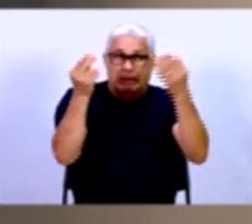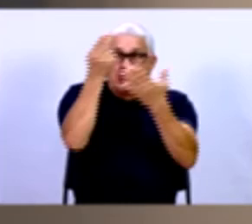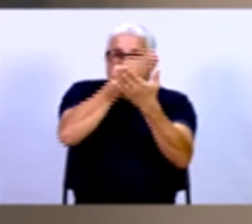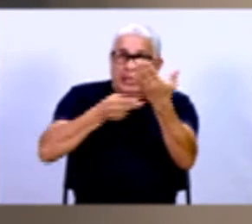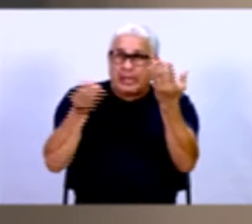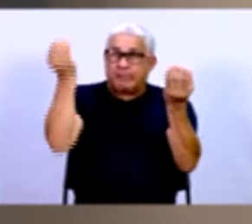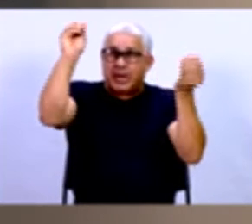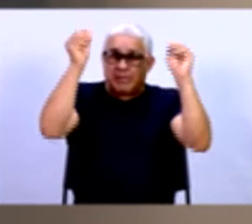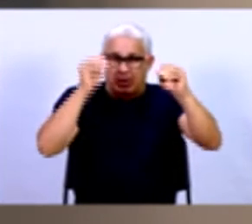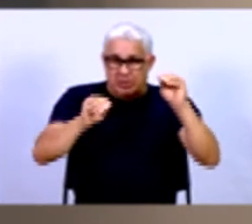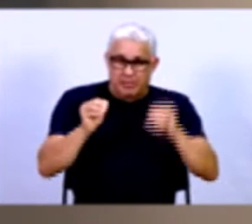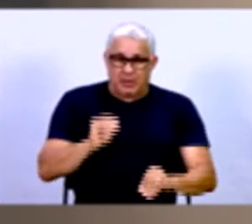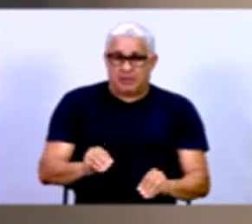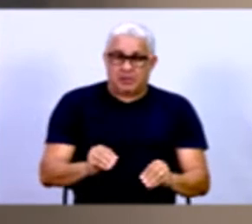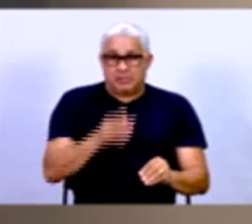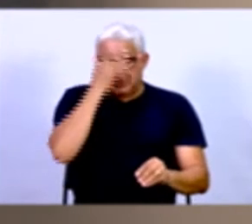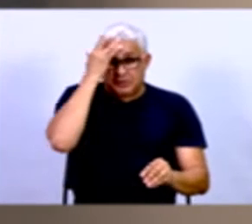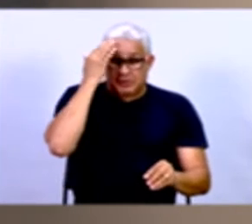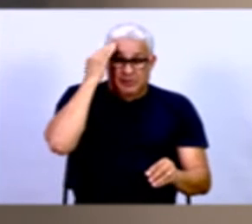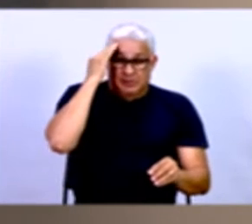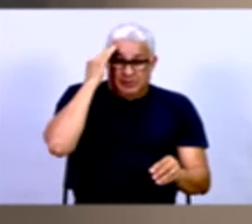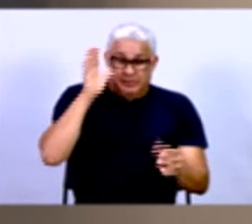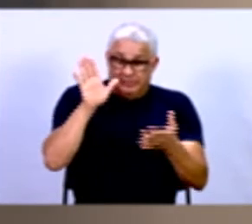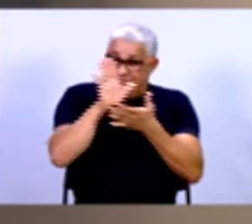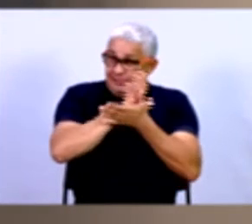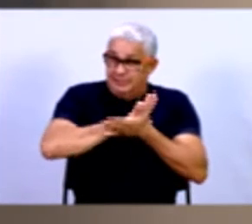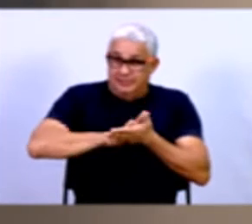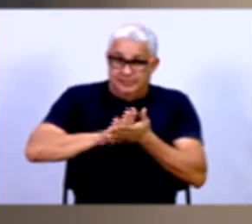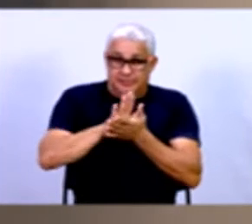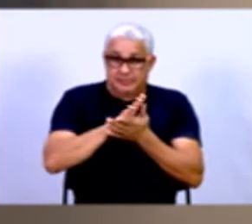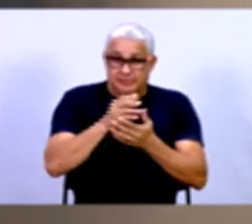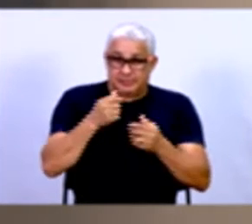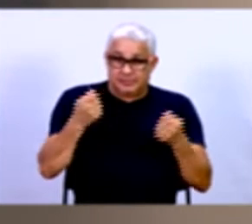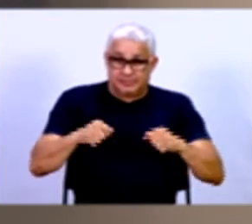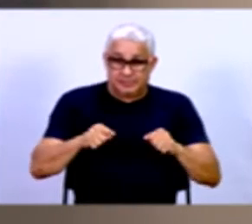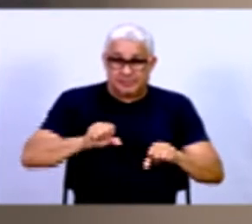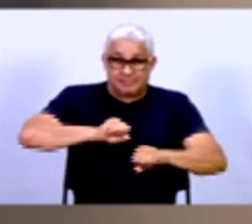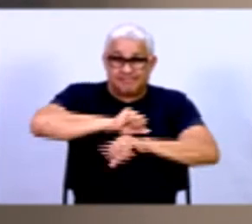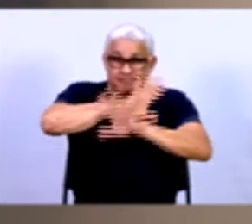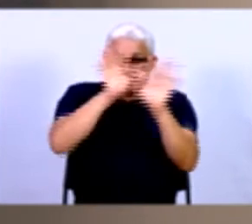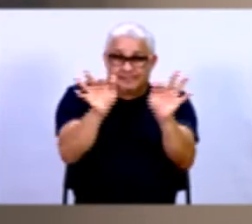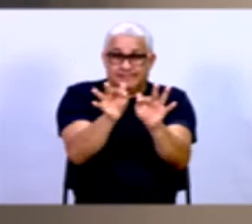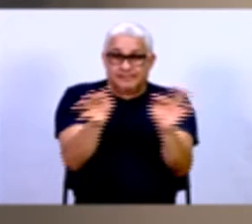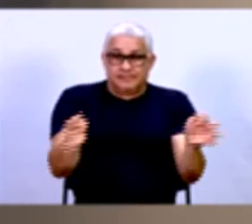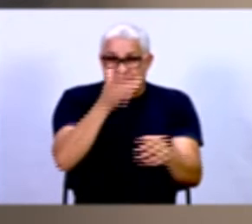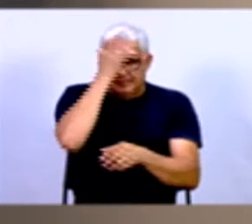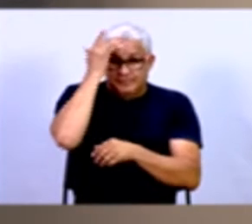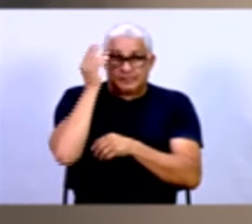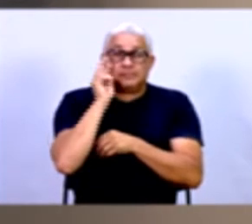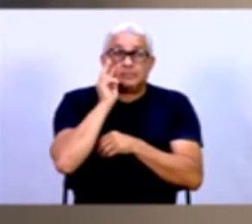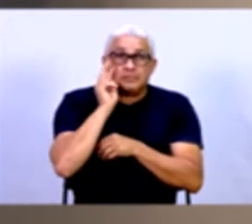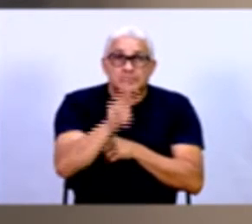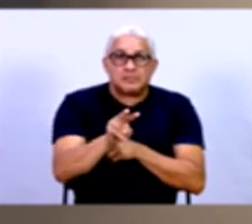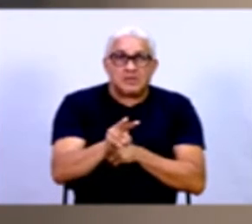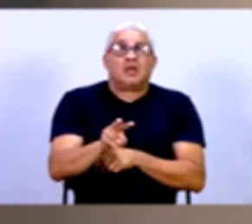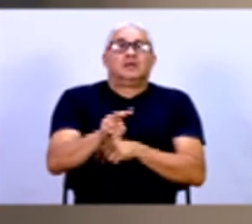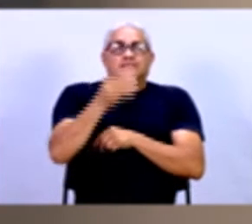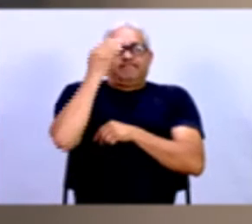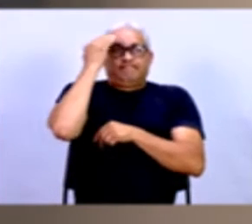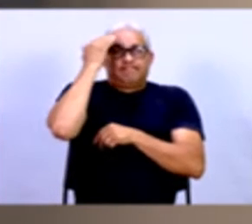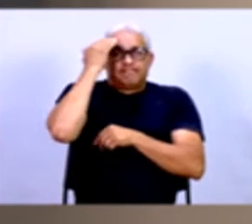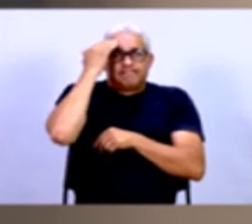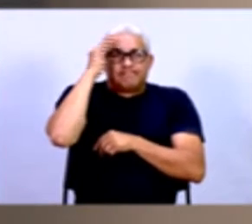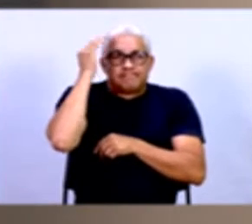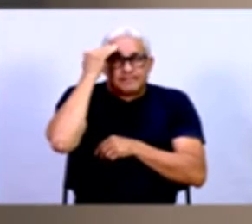gráfico e mostrar para a pessoa ela não entender, né? Então, a gente tem que deixar de uma maneira simples que as pessoas coloquem um olho lá e já consigam identificar o que a gente